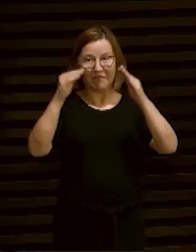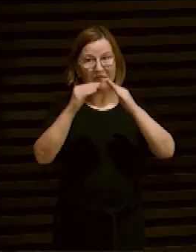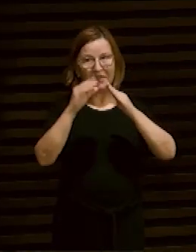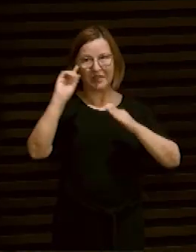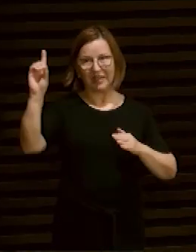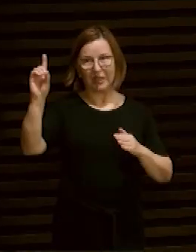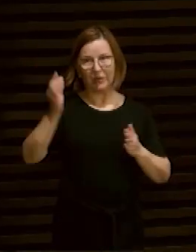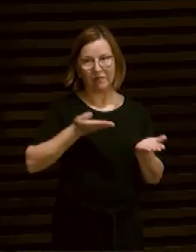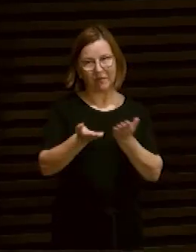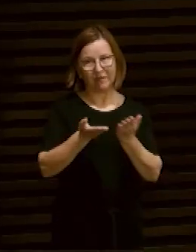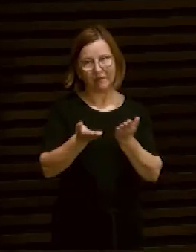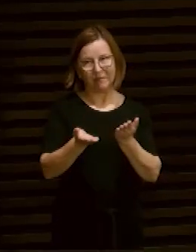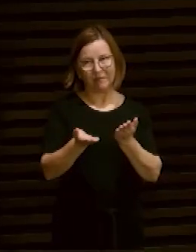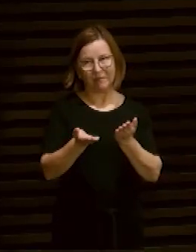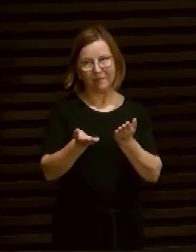como servo,